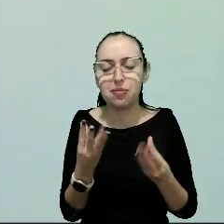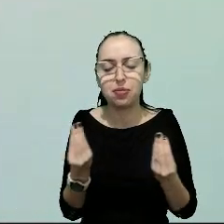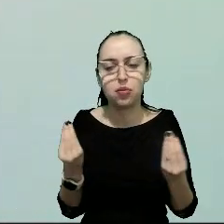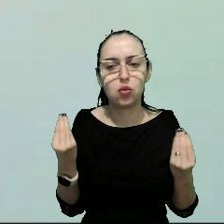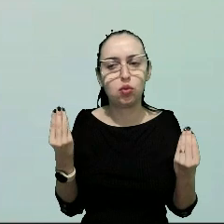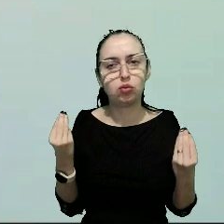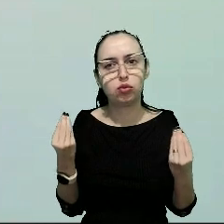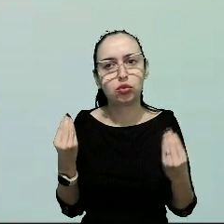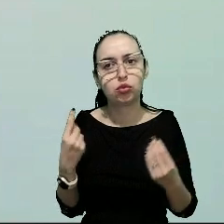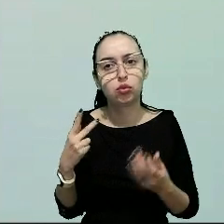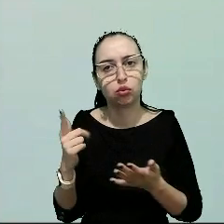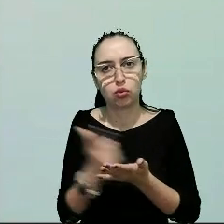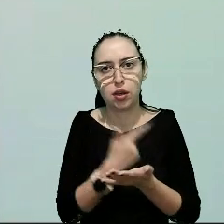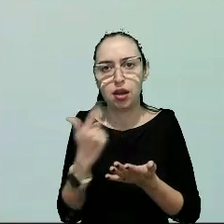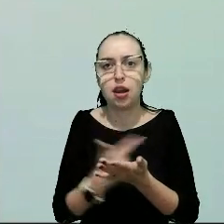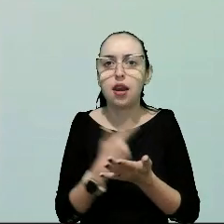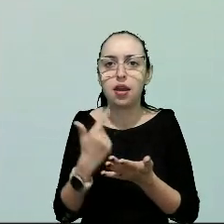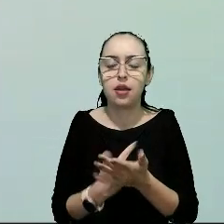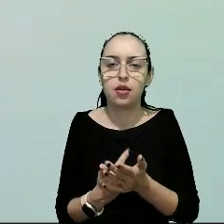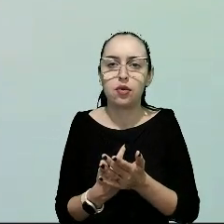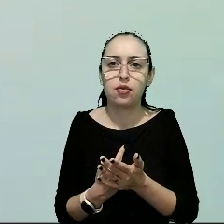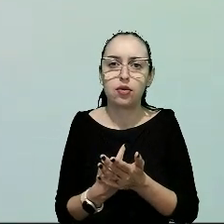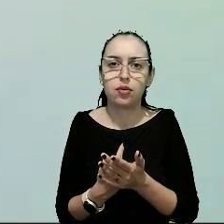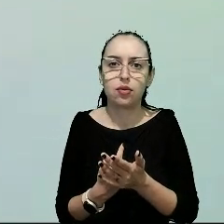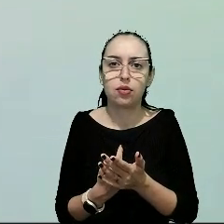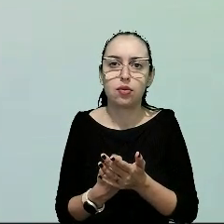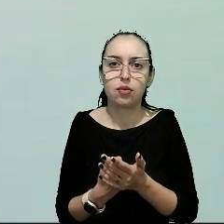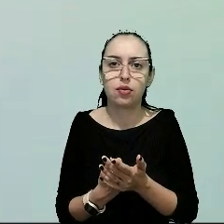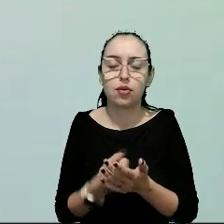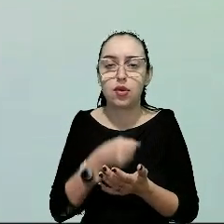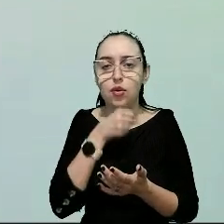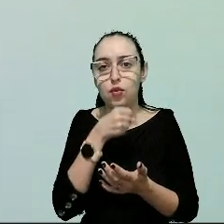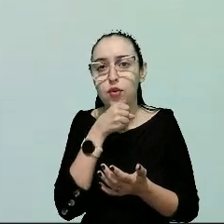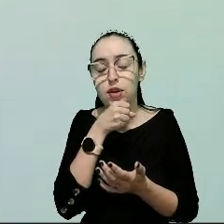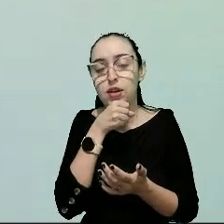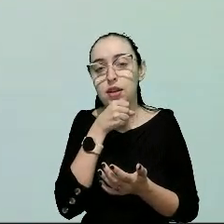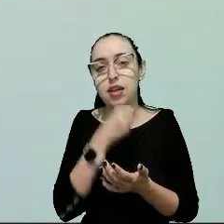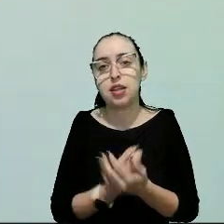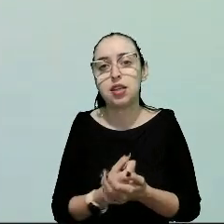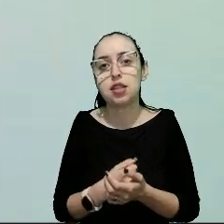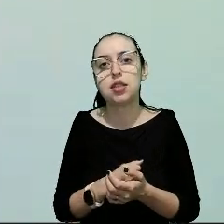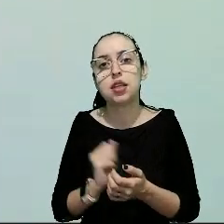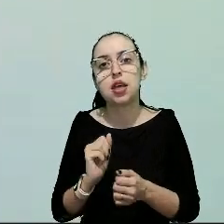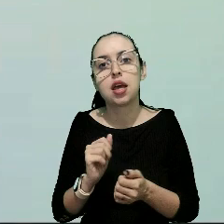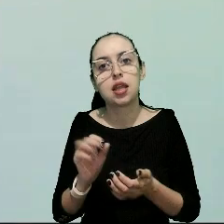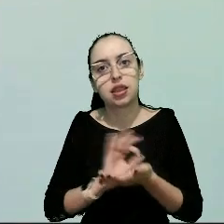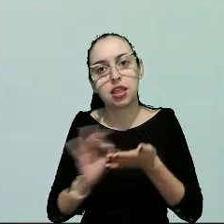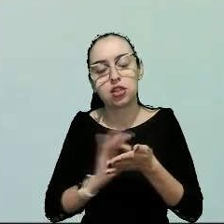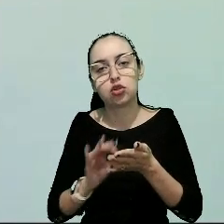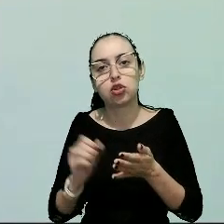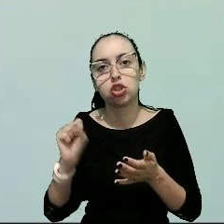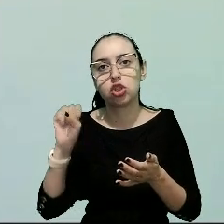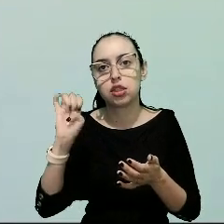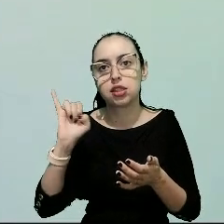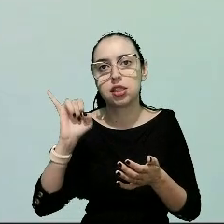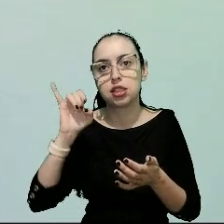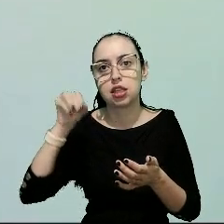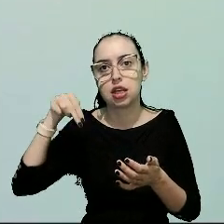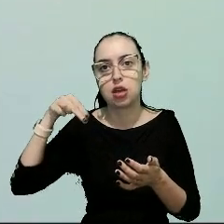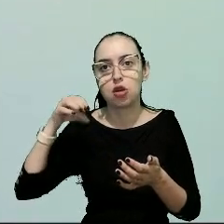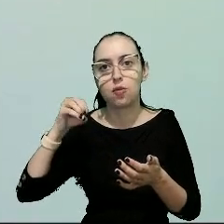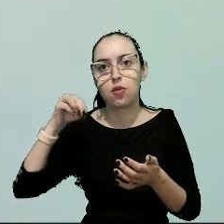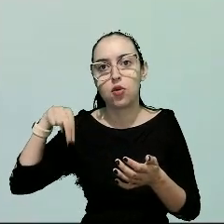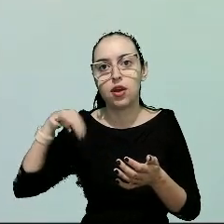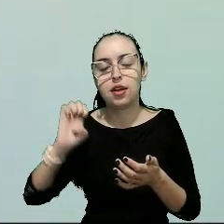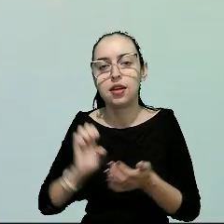muito nesse livro, que é A Velhice, de Simone de Beauvoir. Como vocês podem